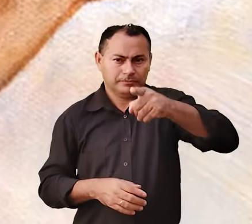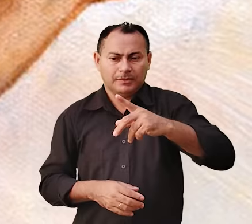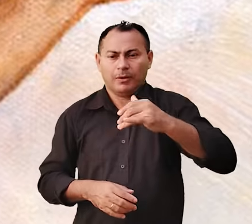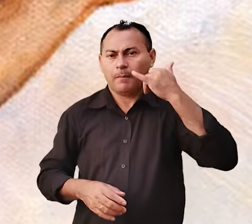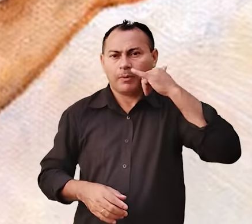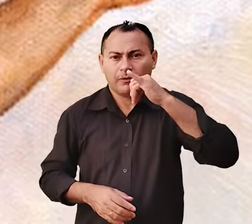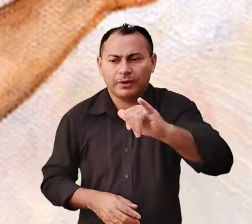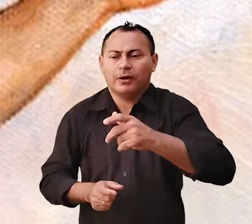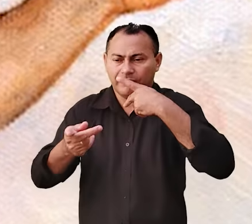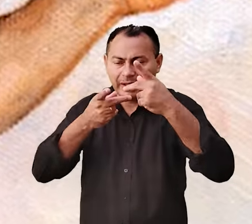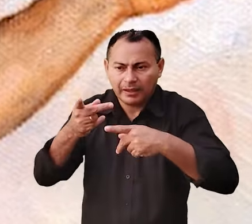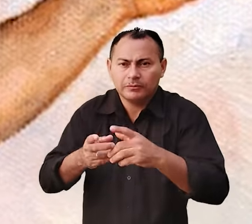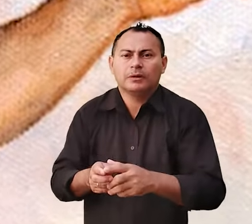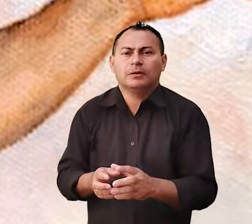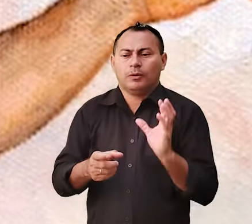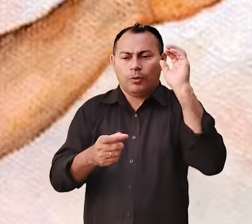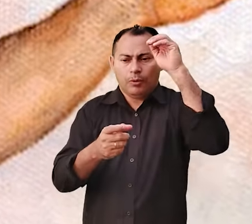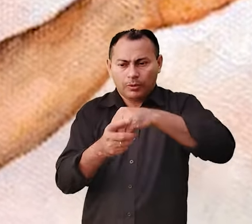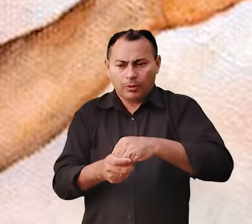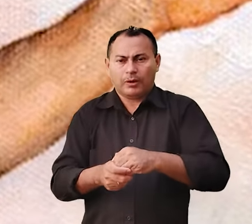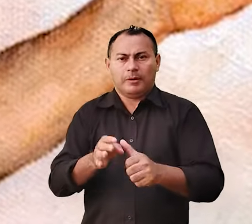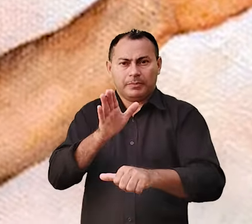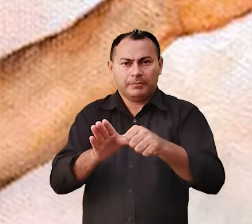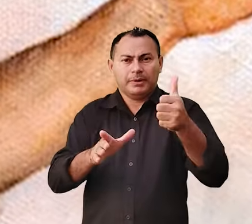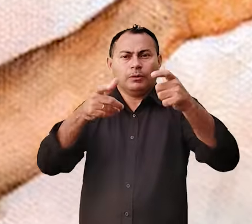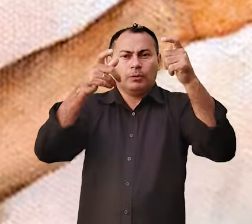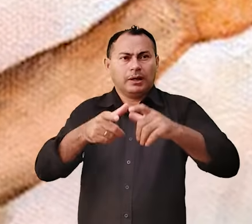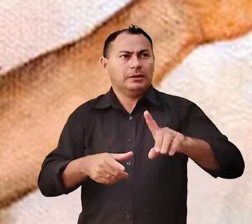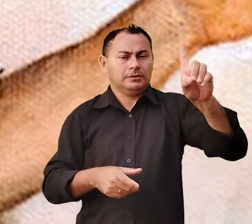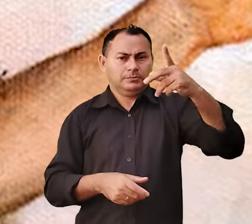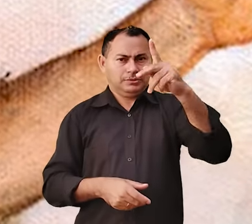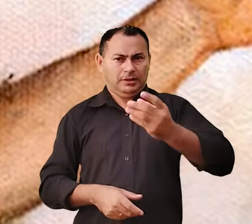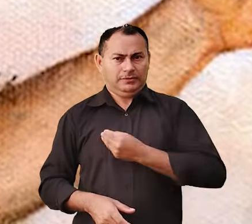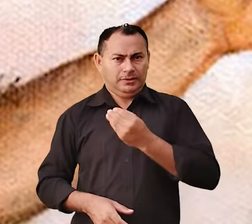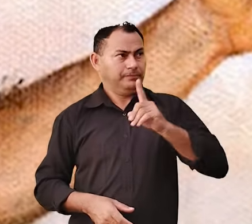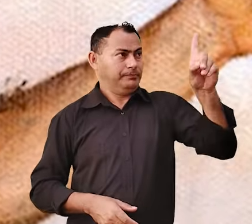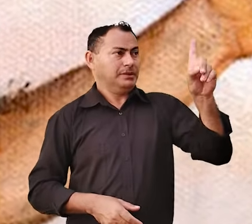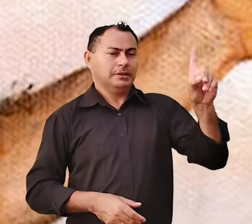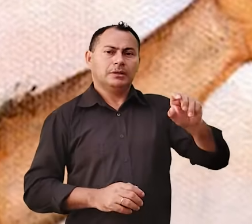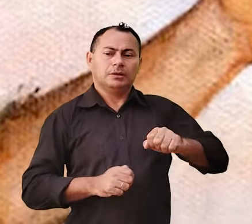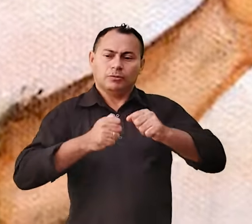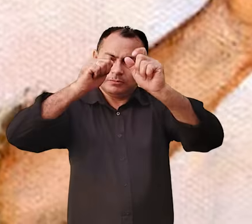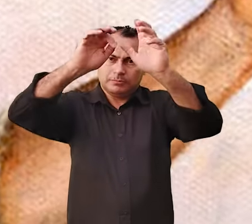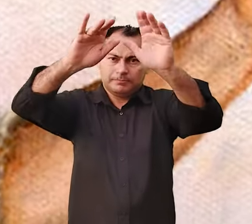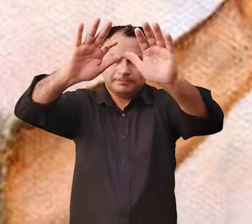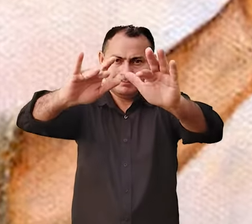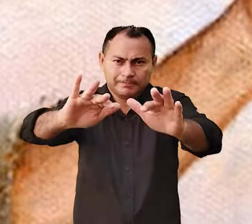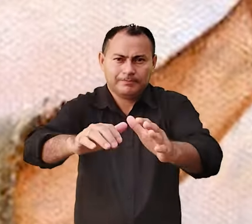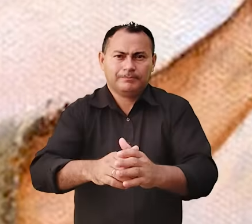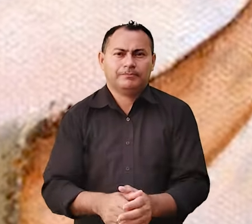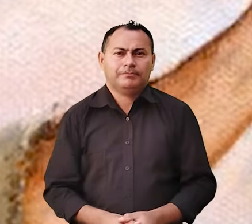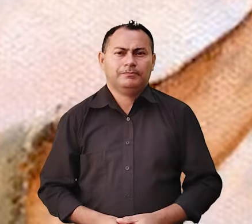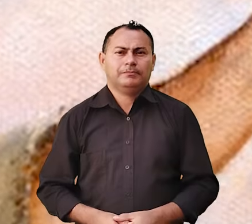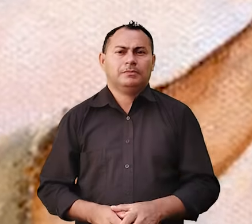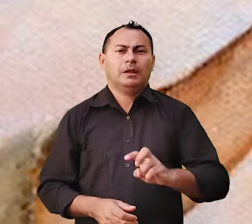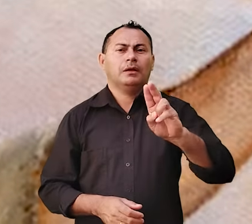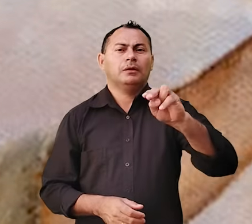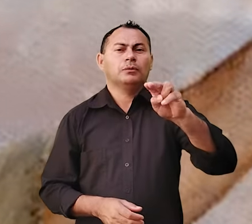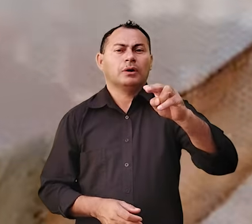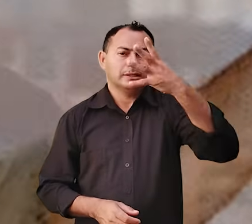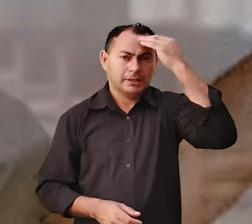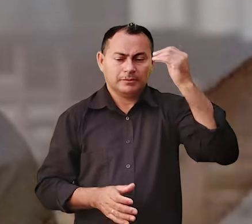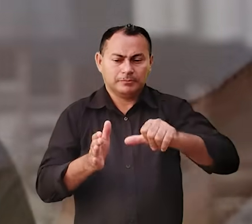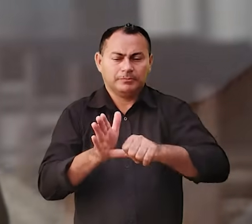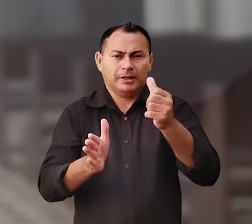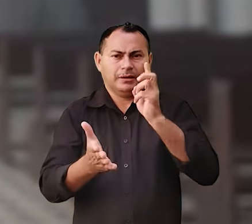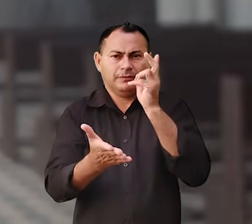Deus mandava seus profetas e dizia, coloque-me em primeiro lugar em suas vidas, e eu os abençoarei. Nunca vou